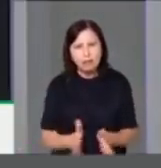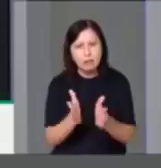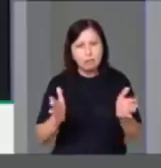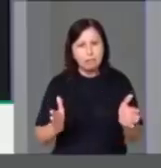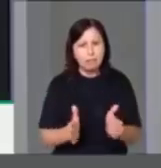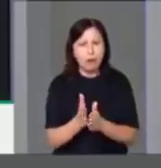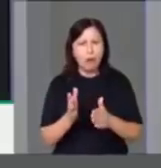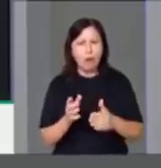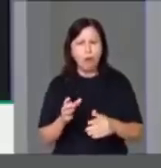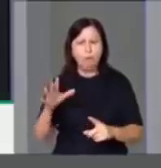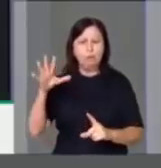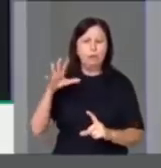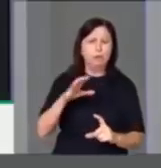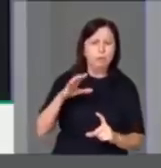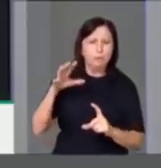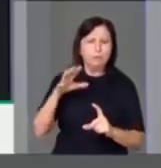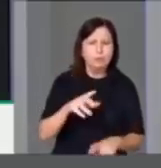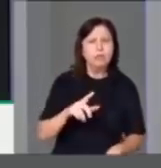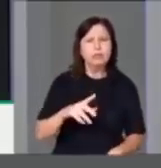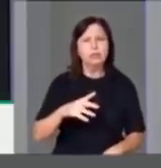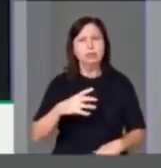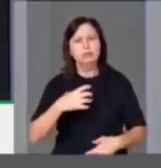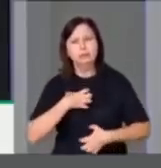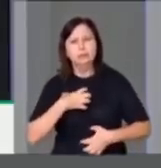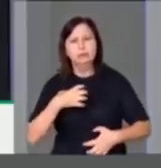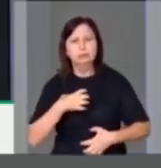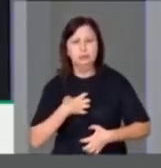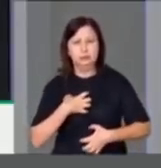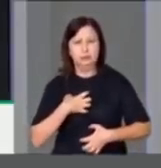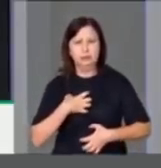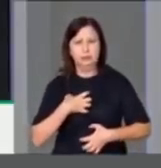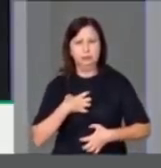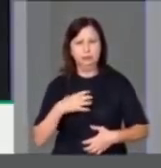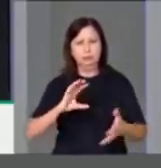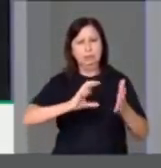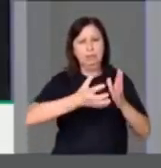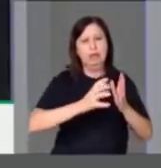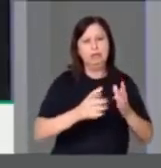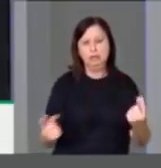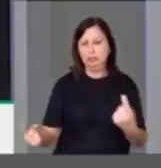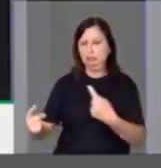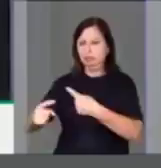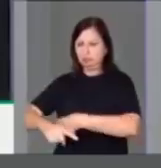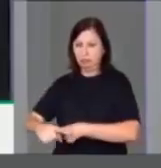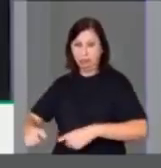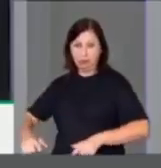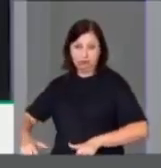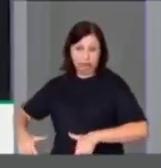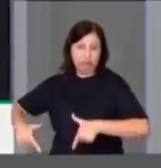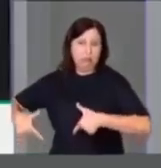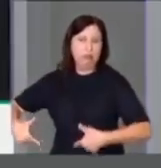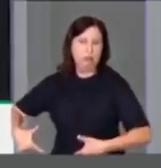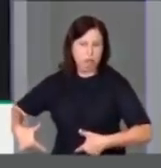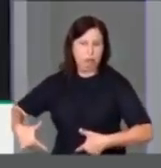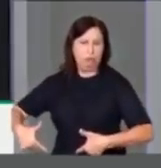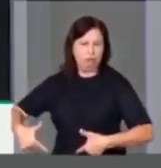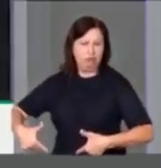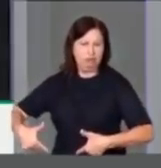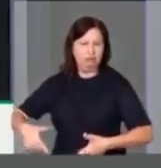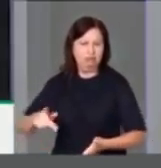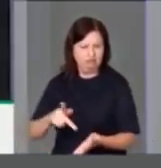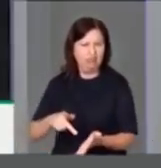que a oposição tanto defende? É esse sistema de privilégios que beneficia mais a nós,